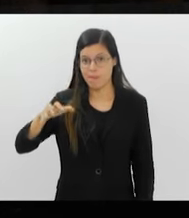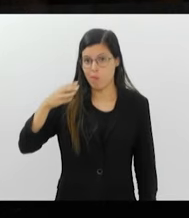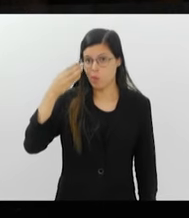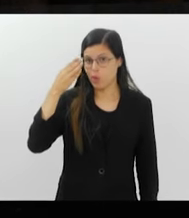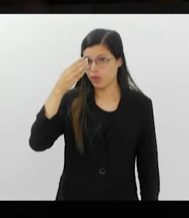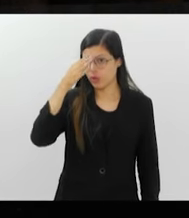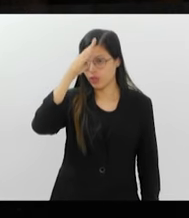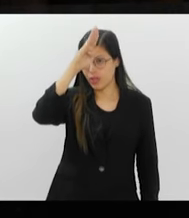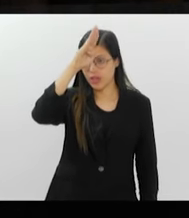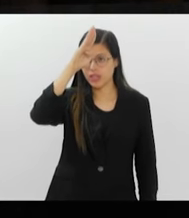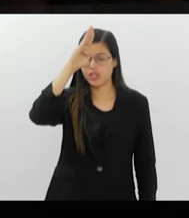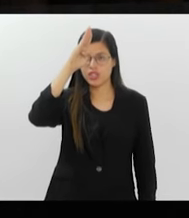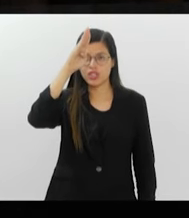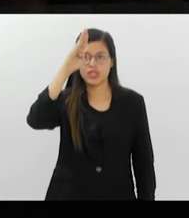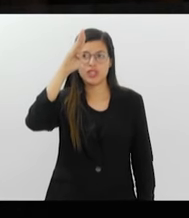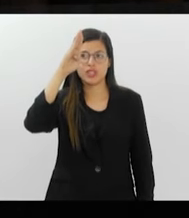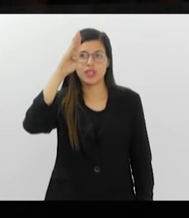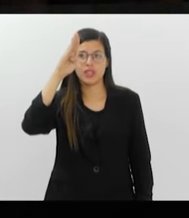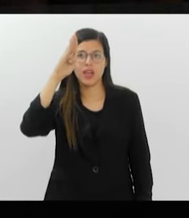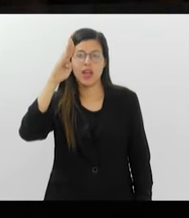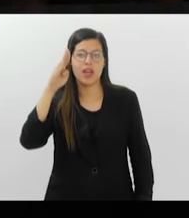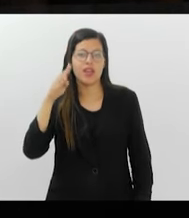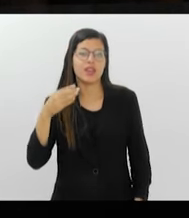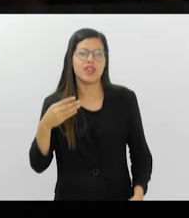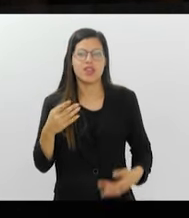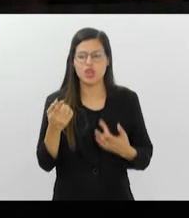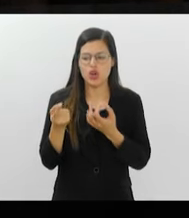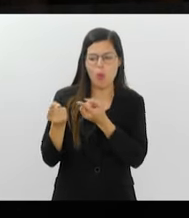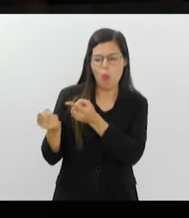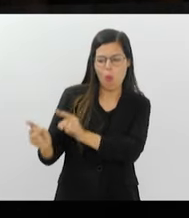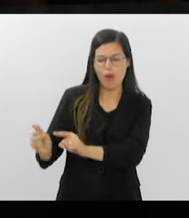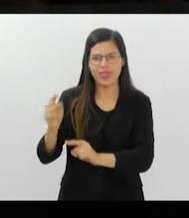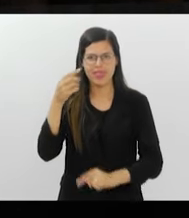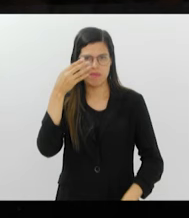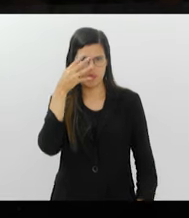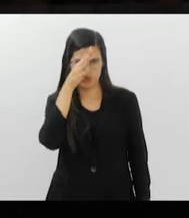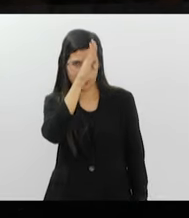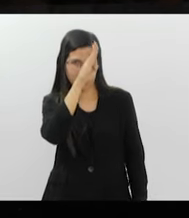bolsonaristas e antibolsonaristas.